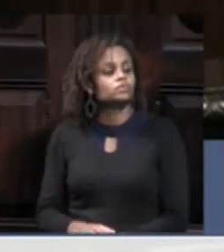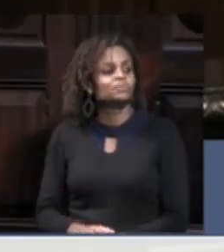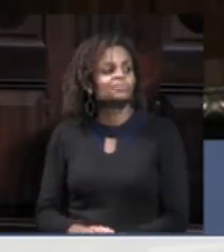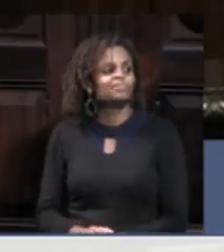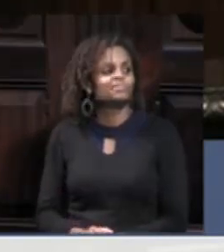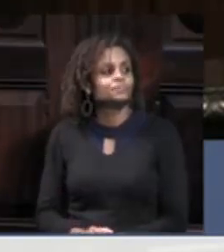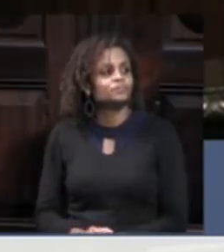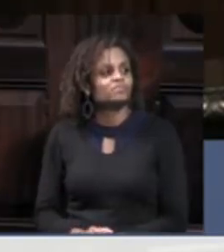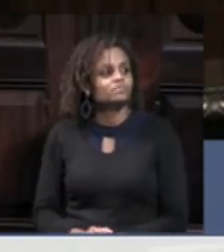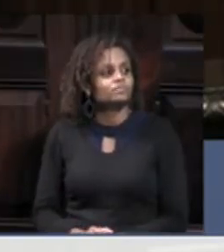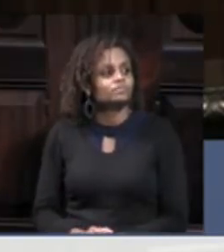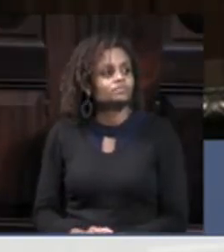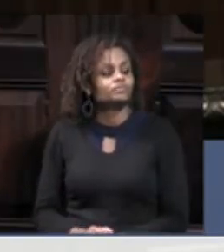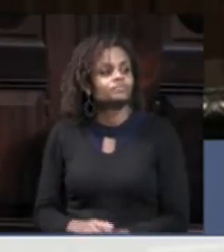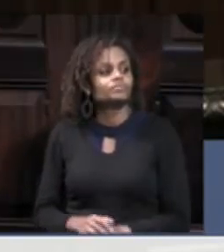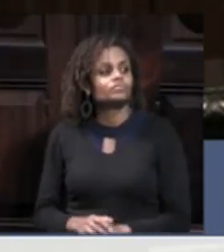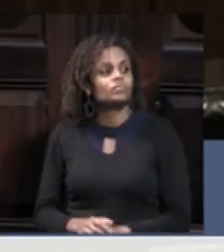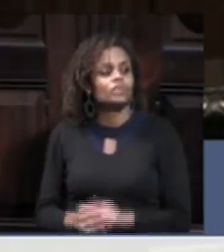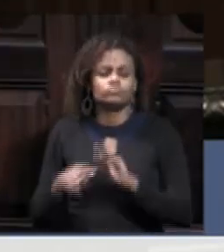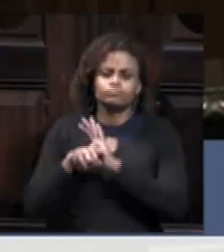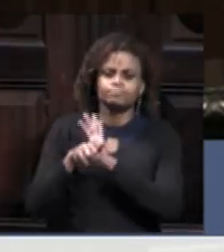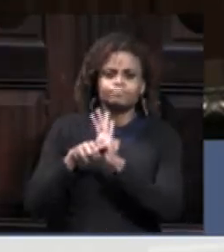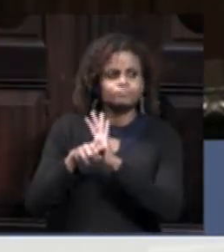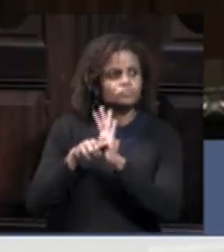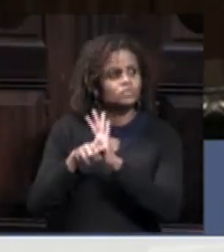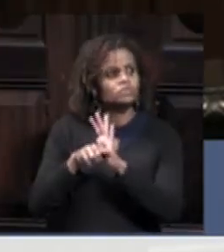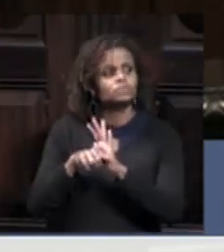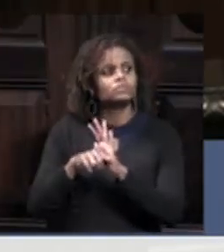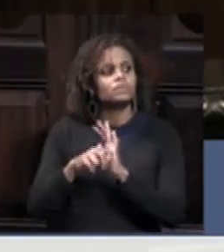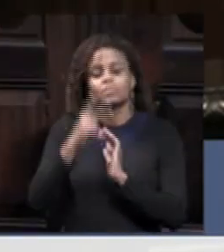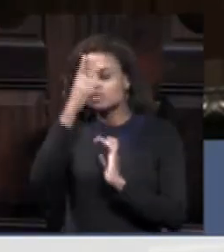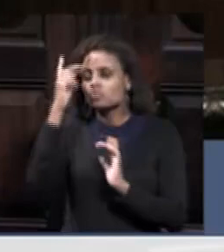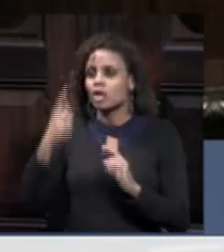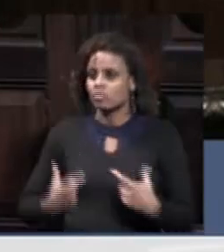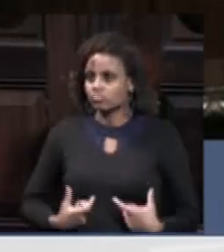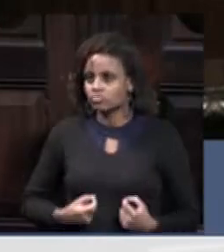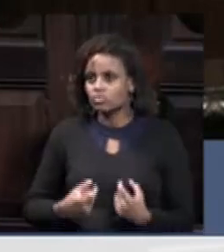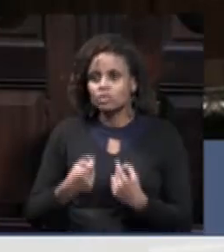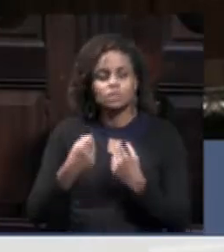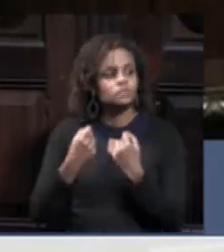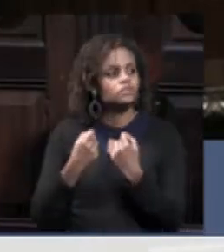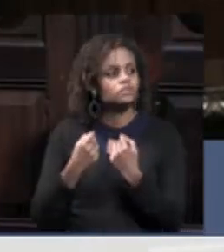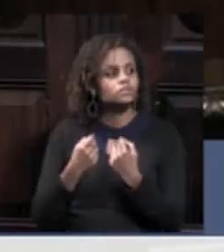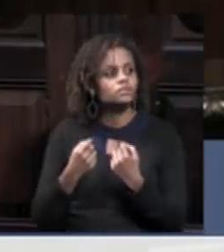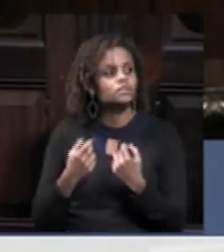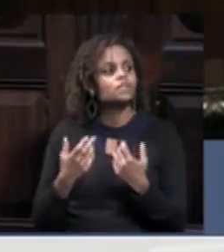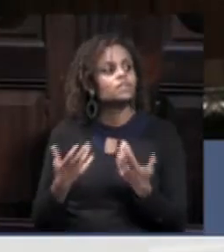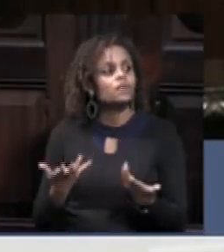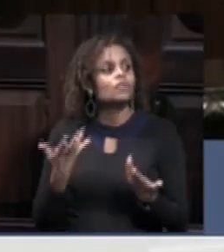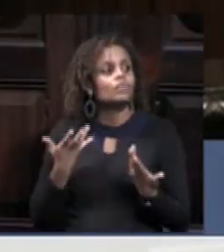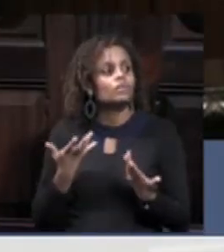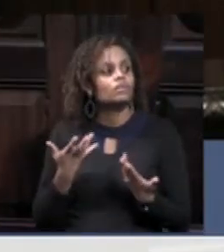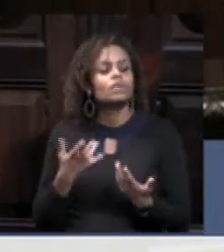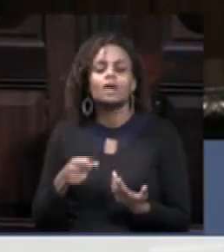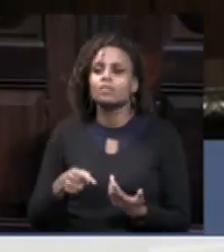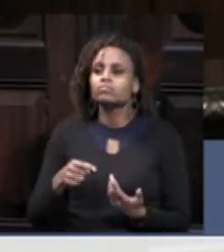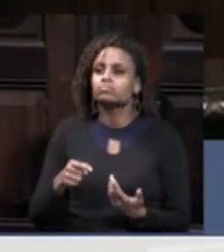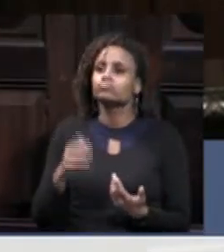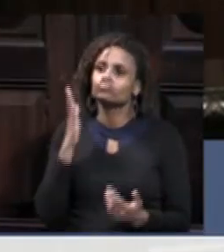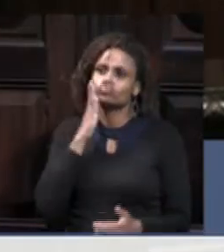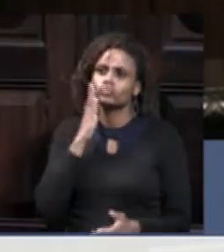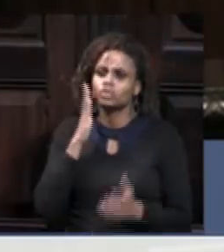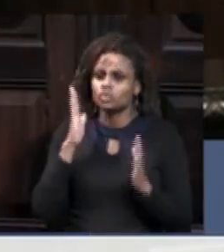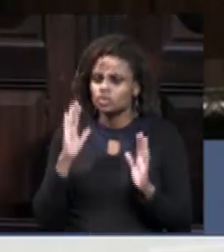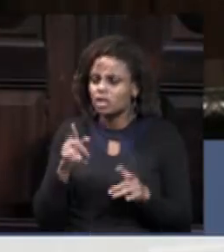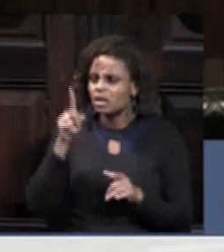pacientes oncológicos. Portanto, eu quero, desta tribuna, tendo tomado conhecimento